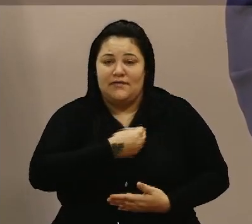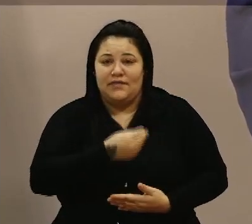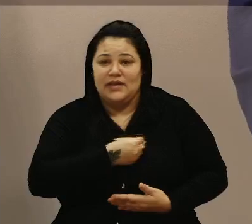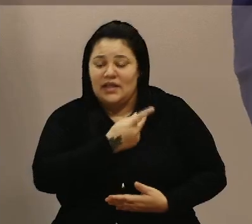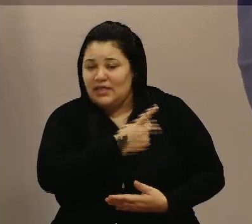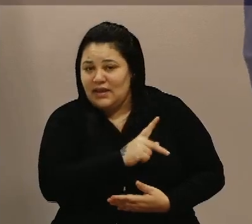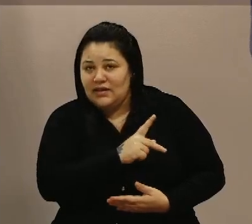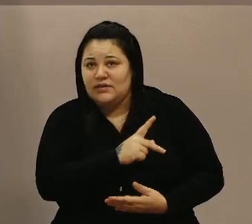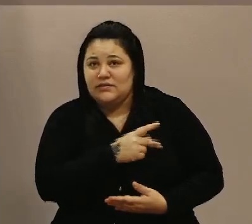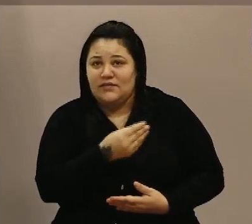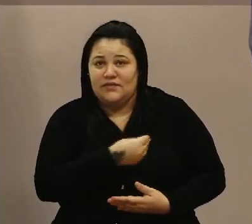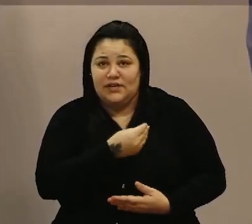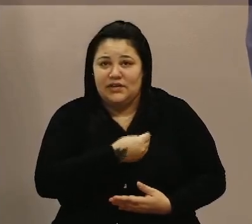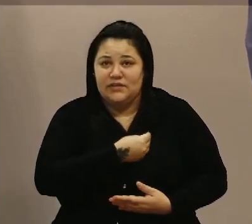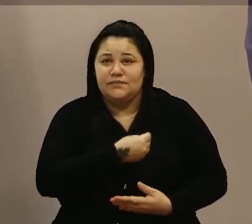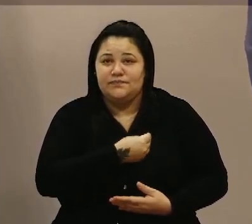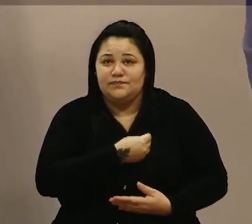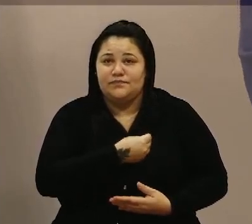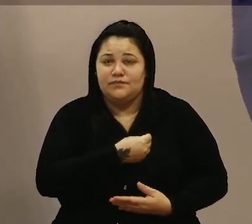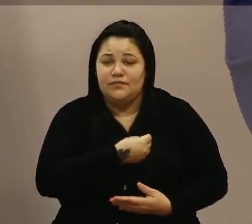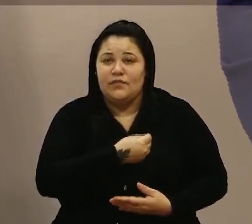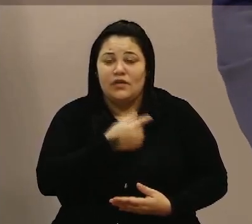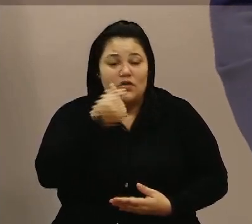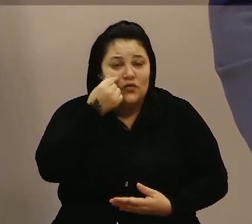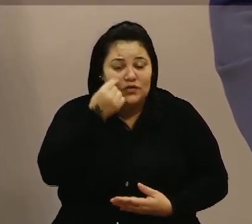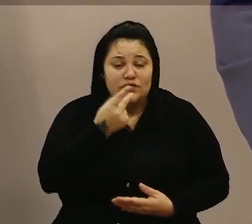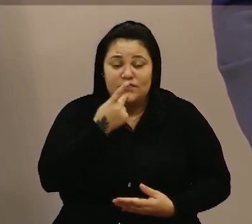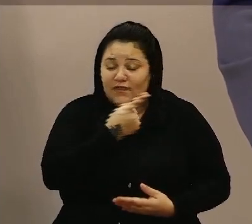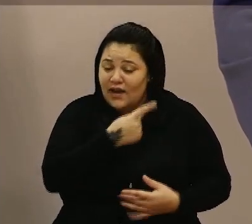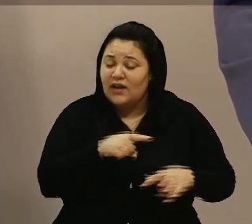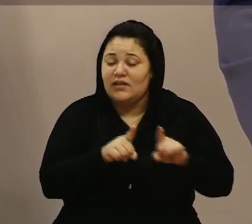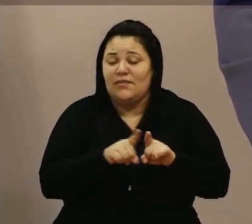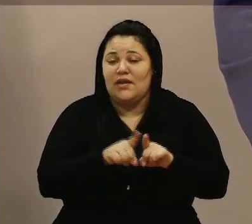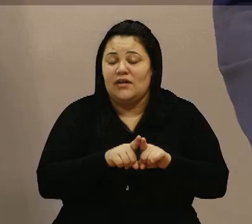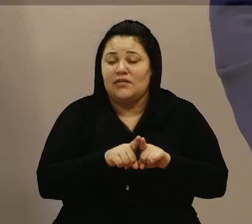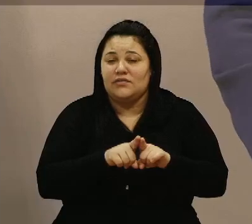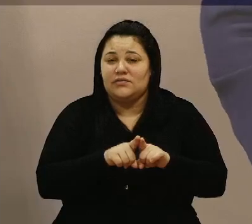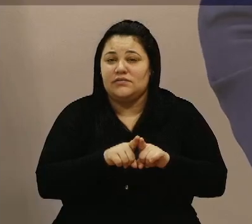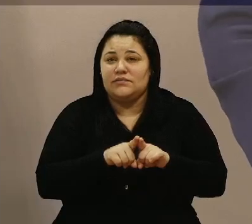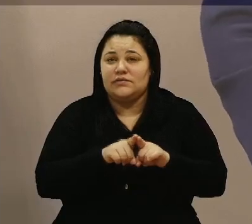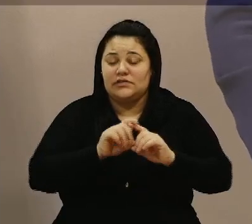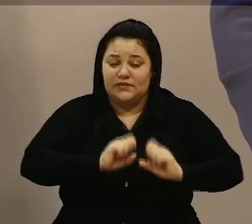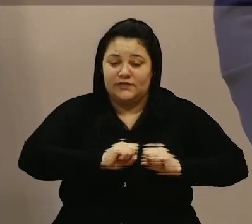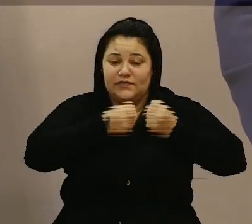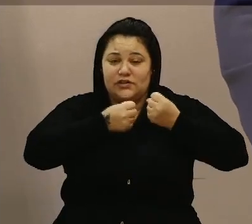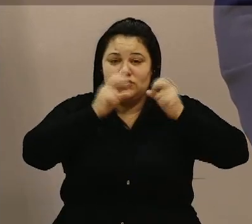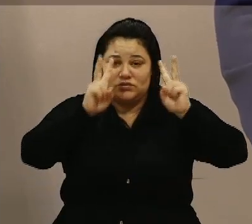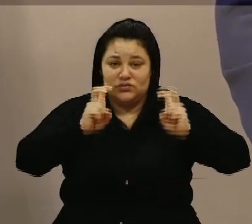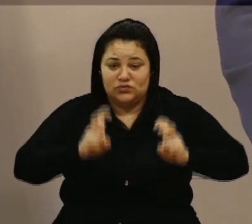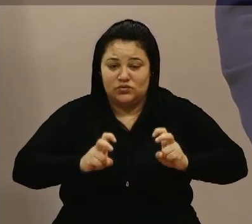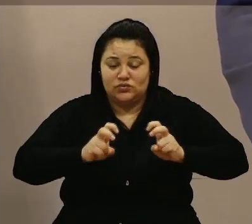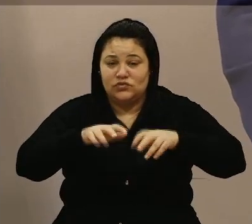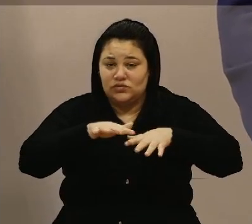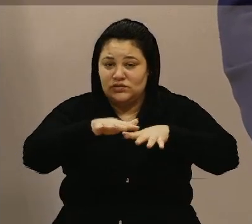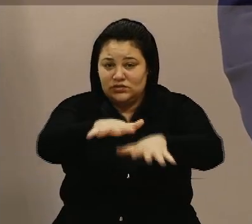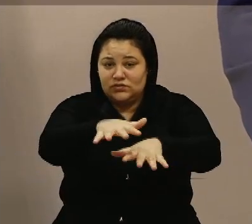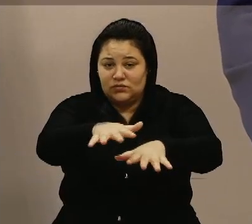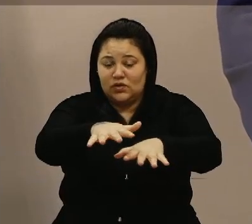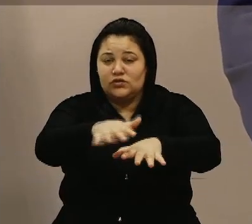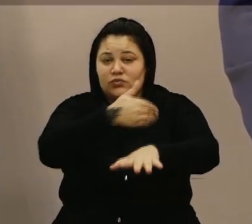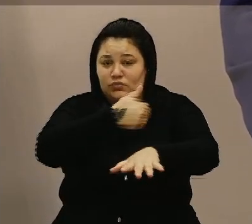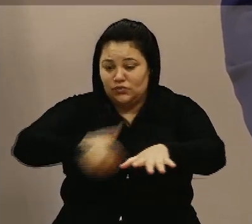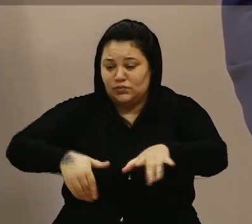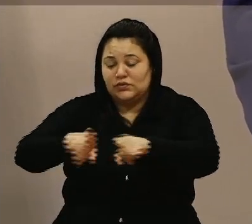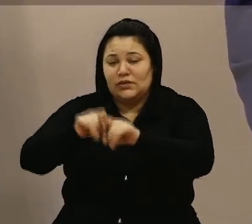aqui, que, como o Frisso fala, com muita maestria também, defende as pautas de transporte público e